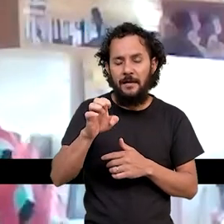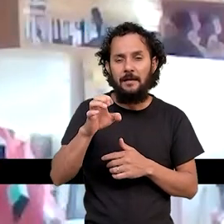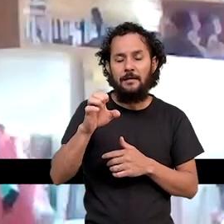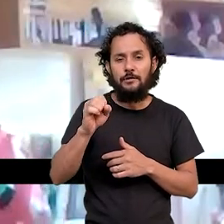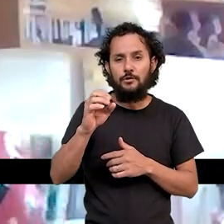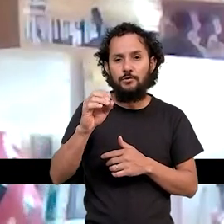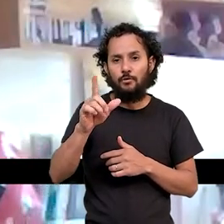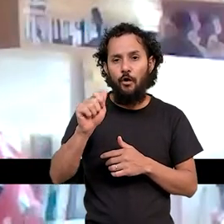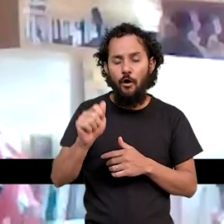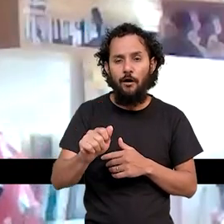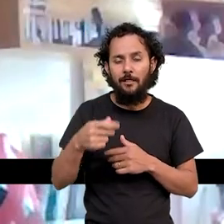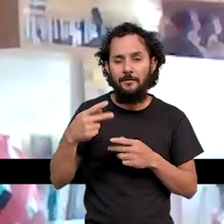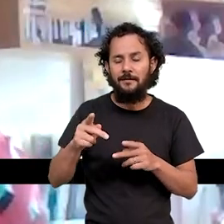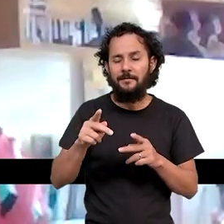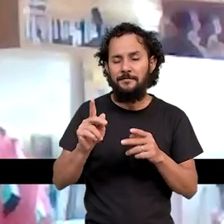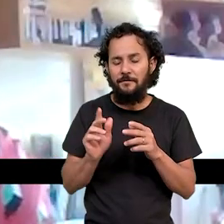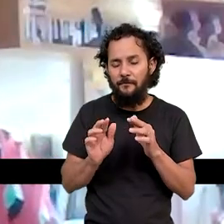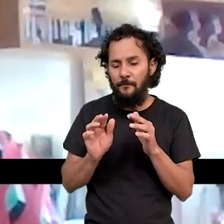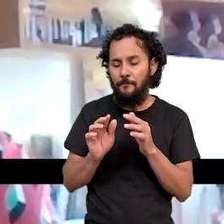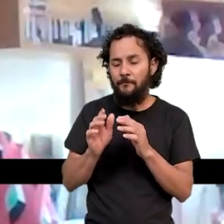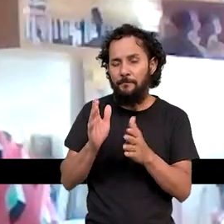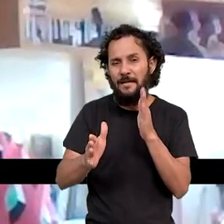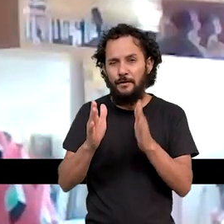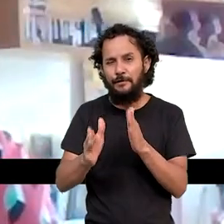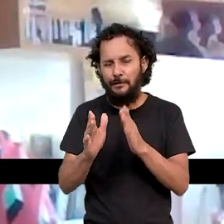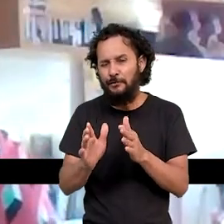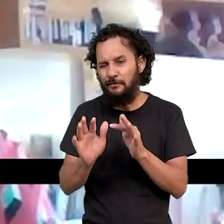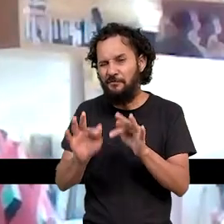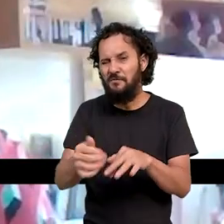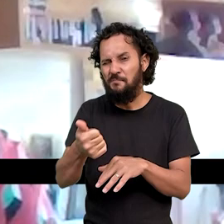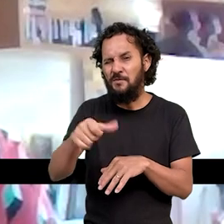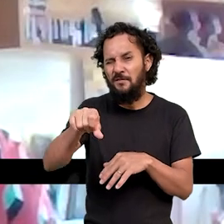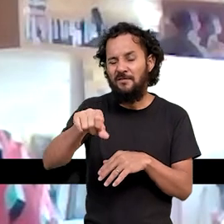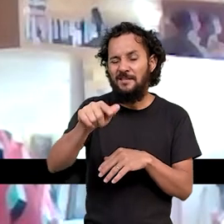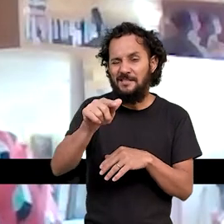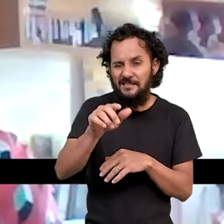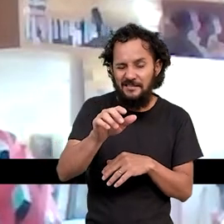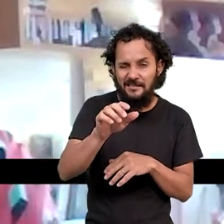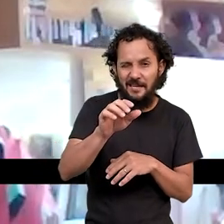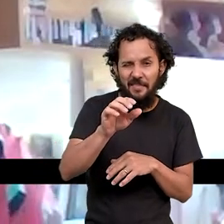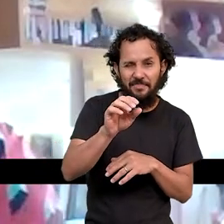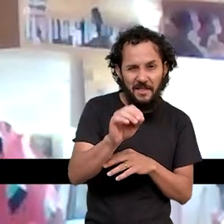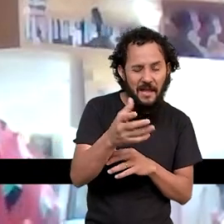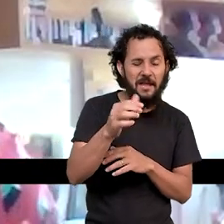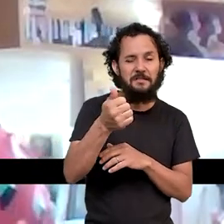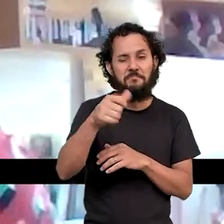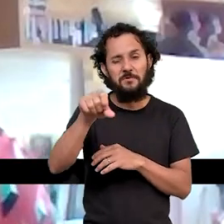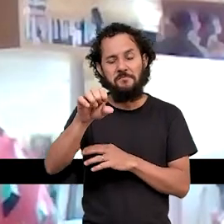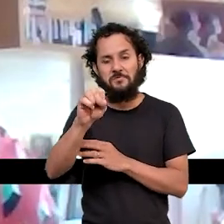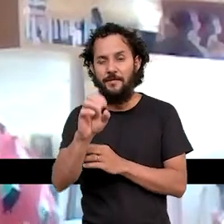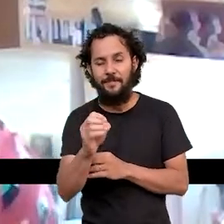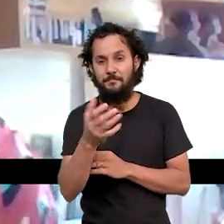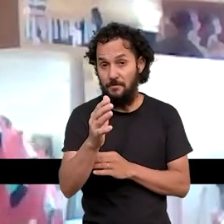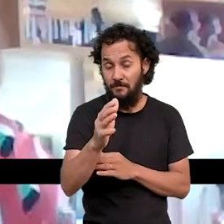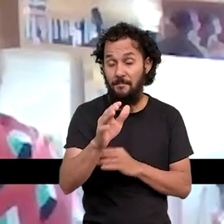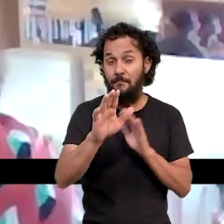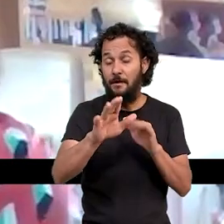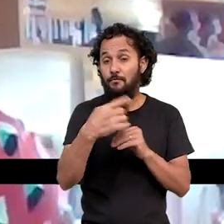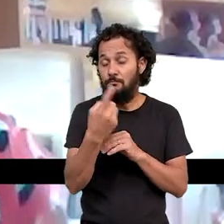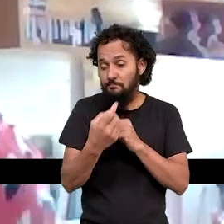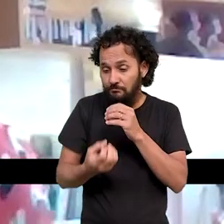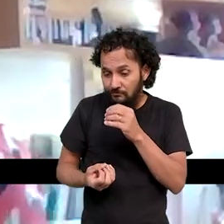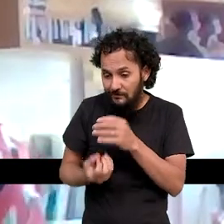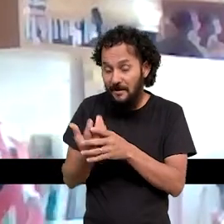pré-escolas, neste final dos anos 70 e nos anos início dos anos 80.